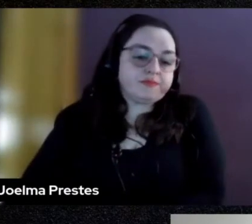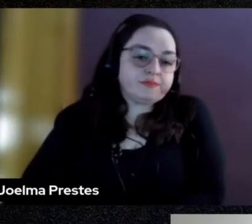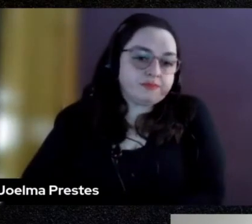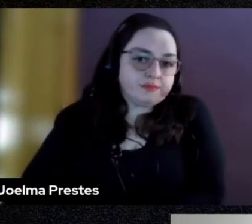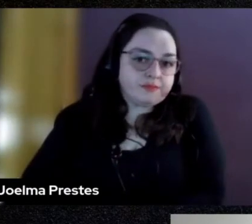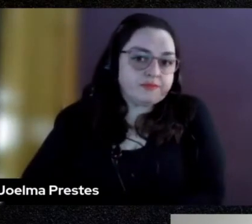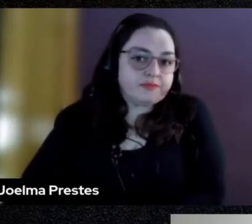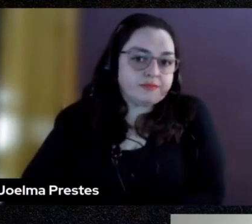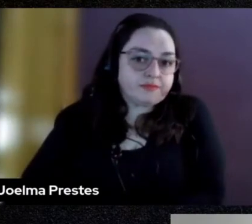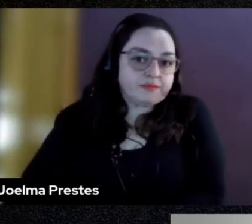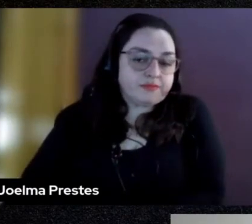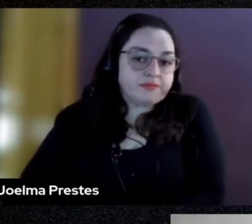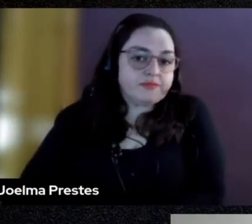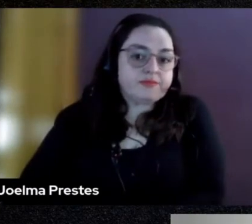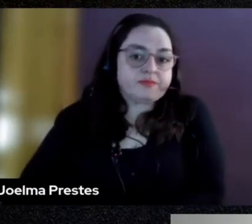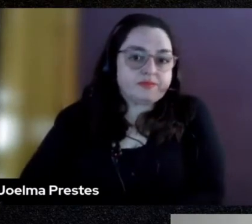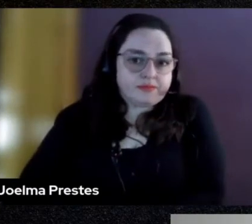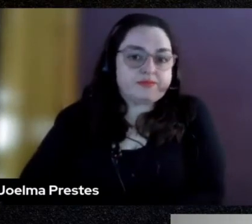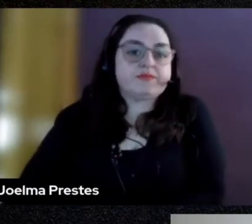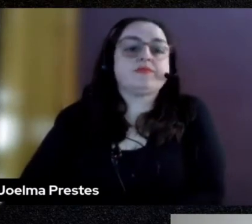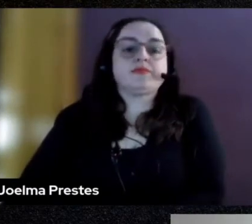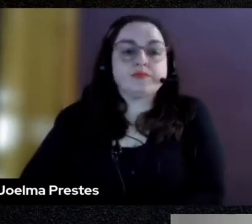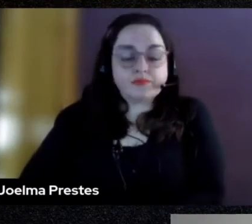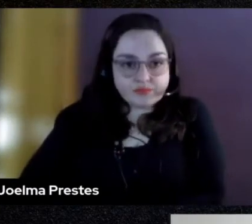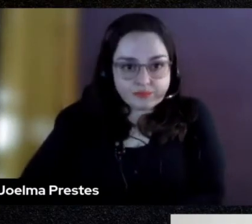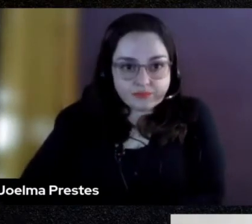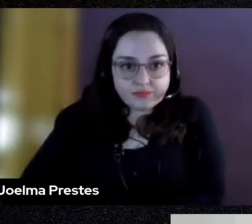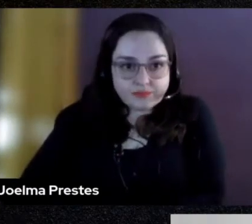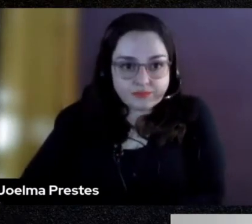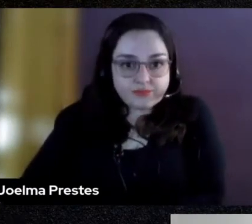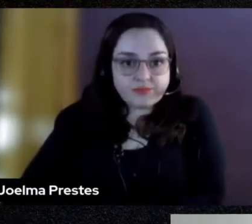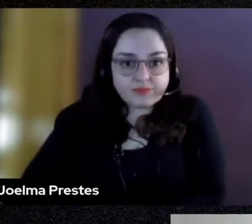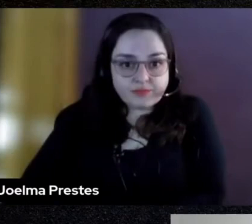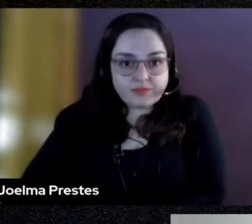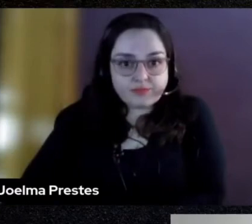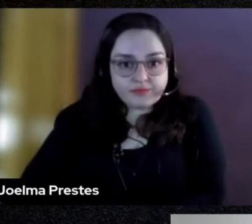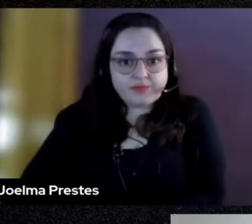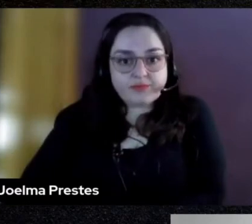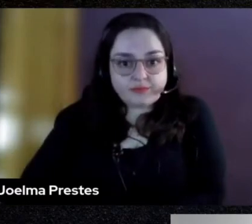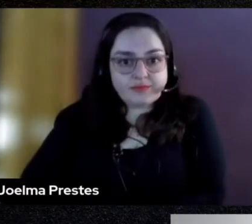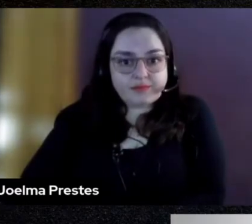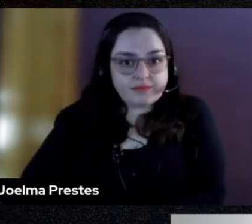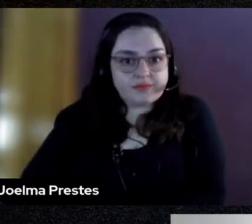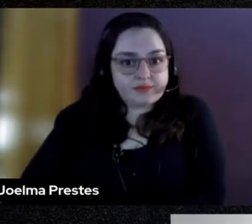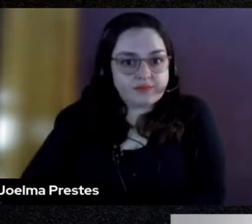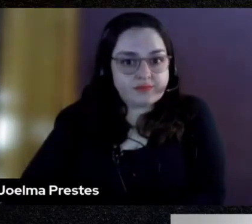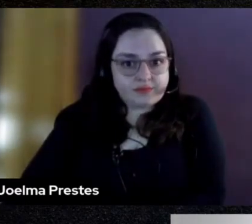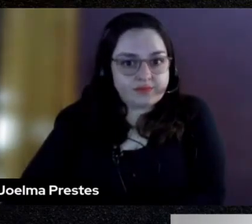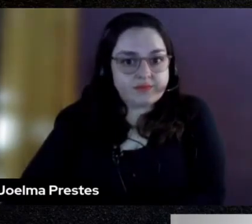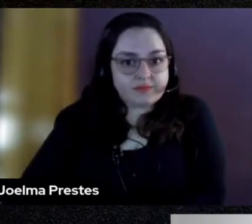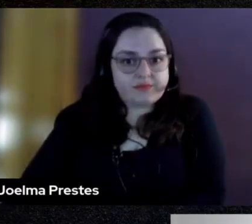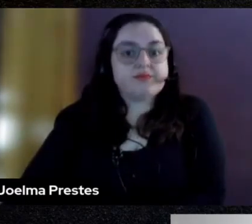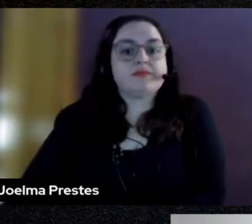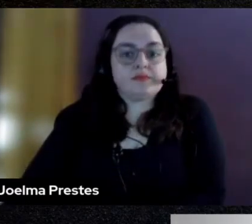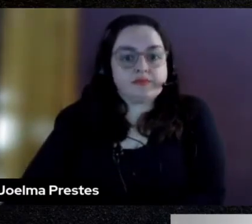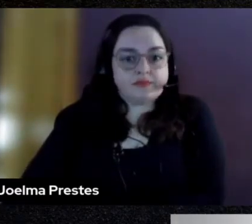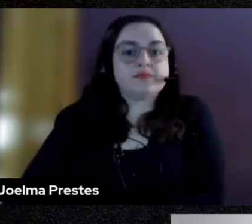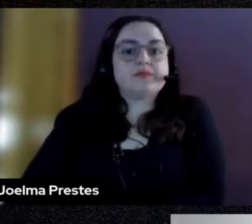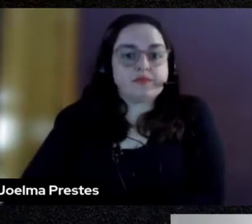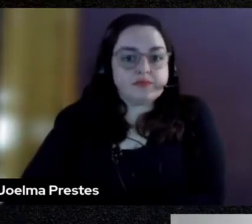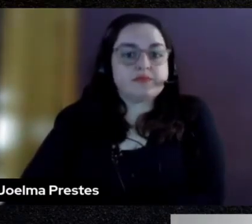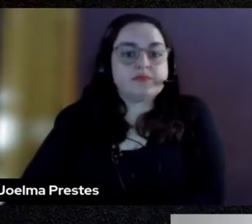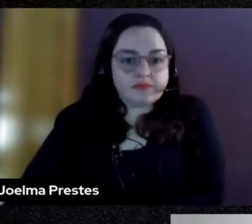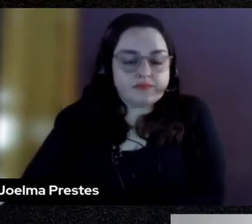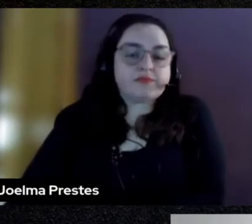O QA, ele tem tanta confiança em abrir um bug, que mesmo que ele abra com uma criticidade errada, o próprio time